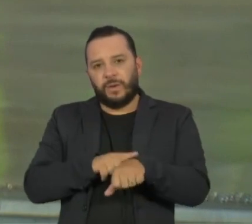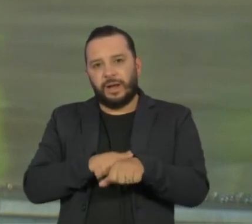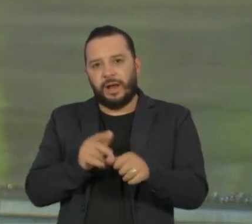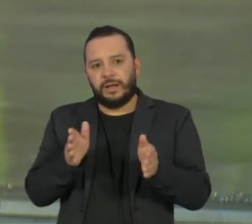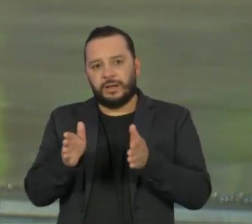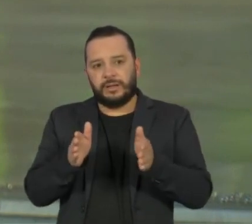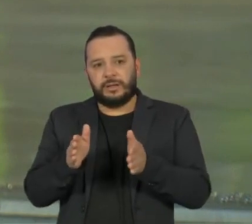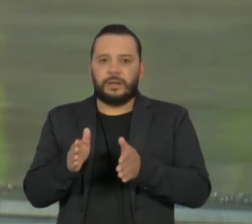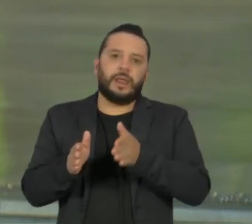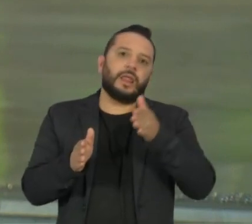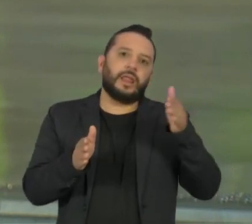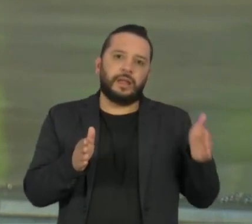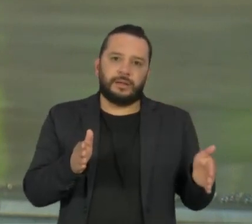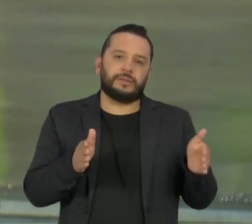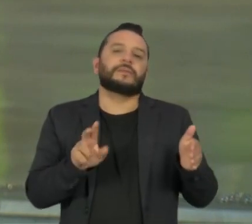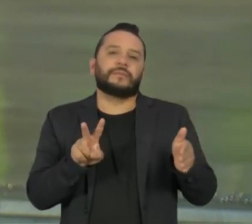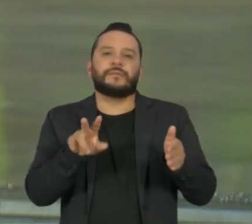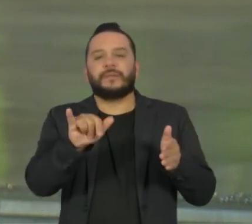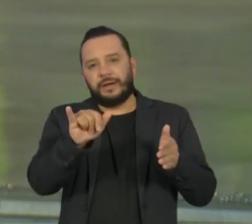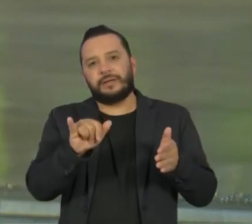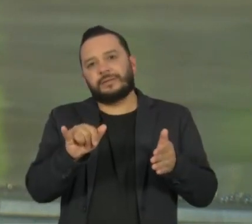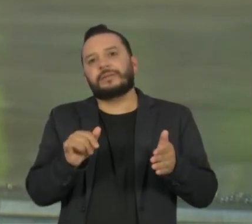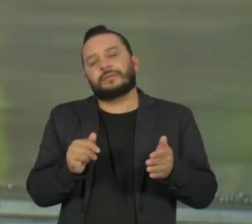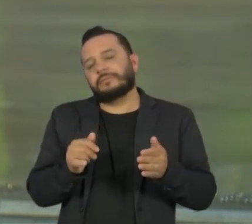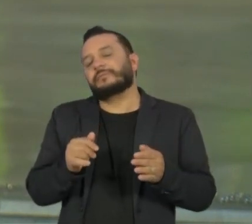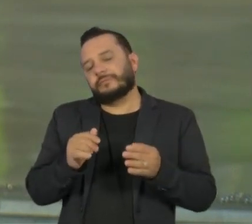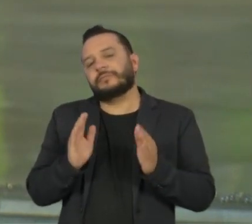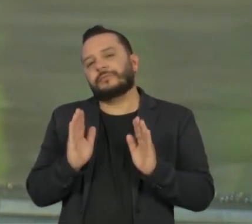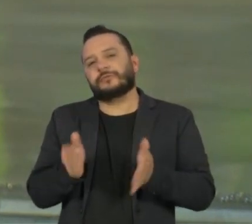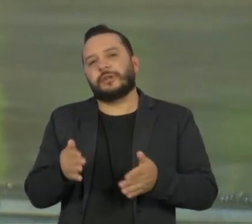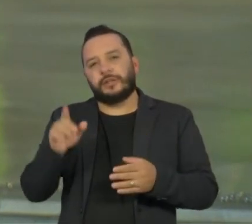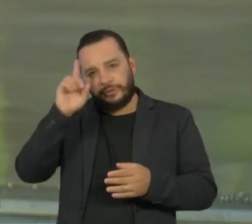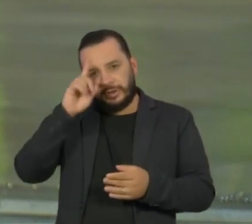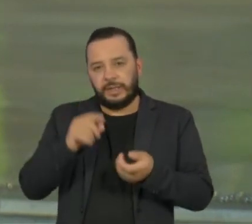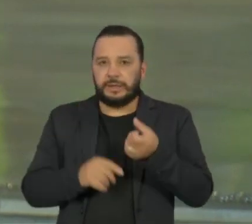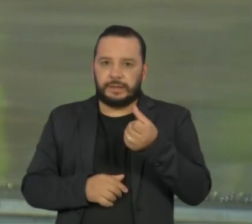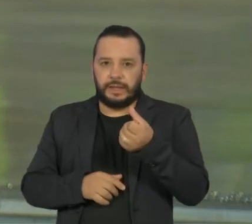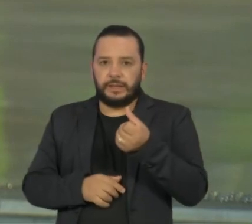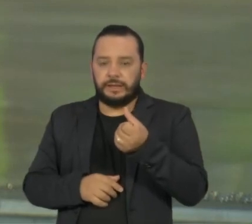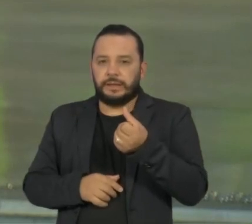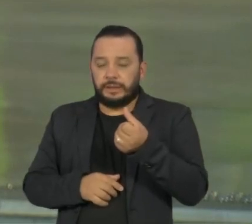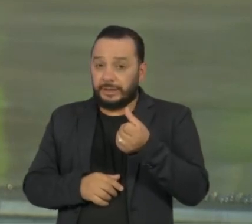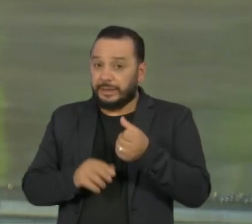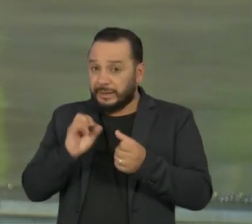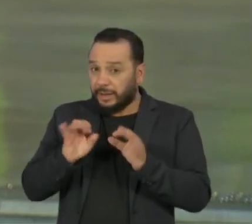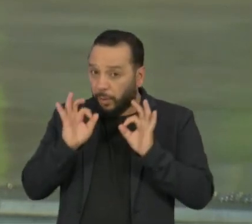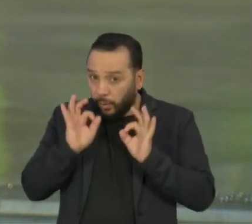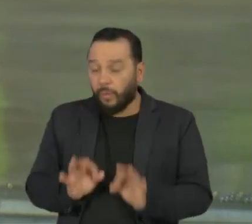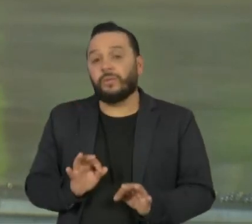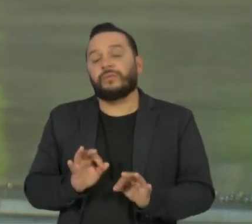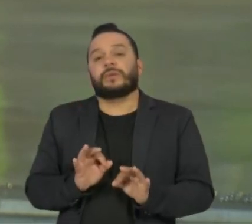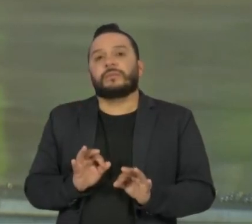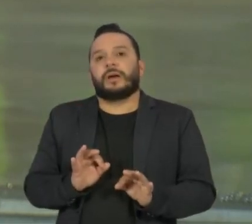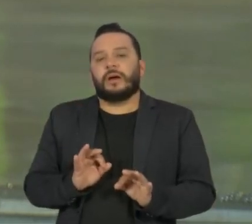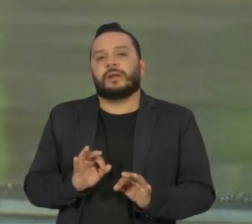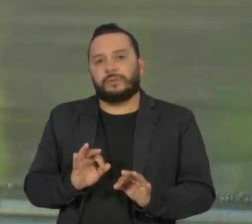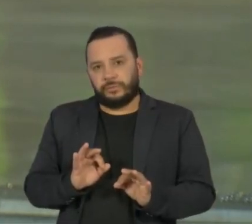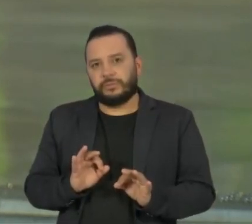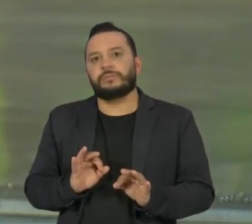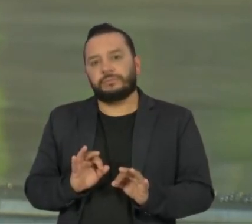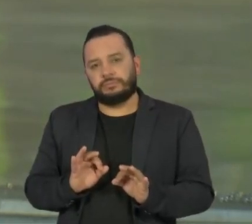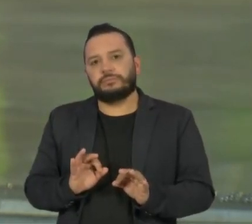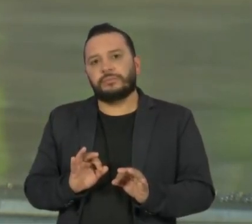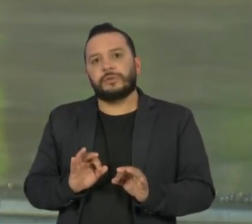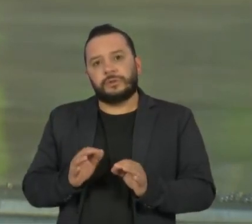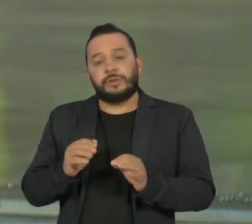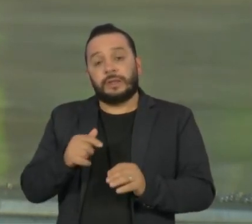para ampliar o seu horário de atendimento a partir do dia 6, caso confirmado o município